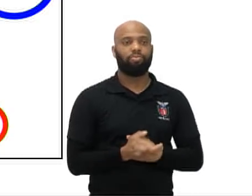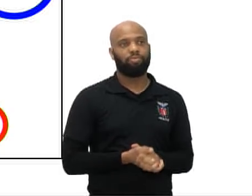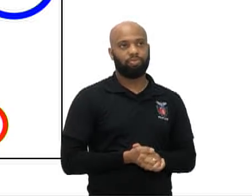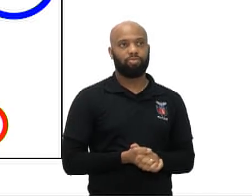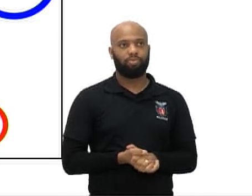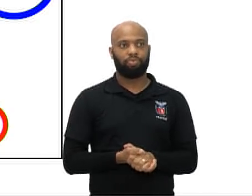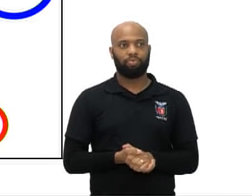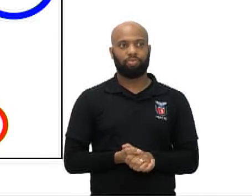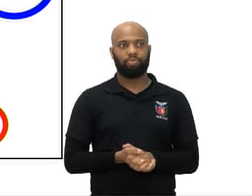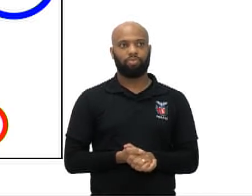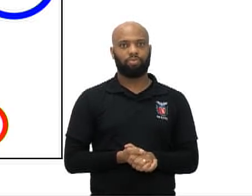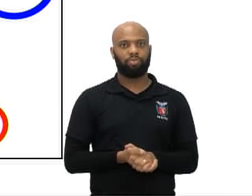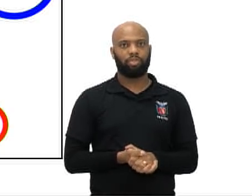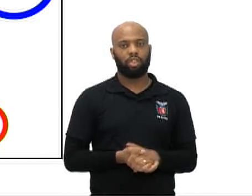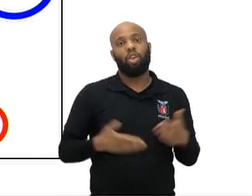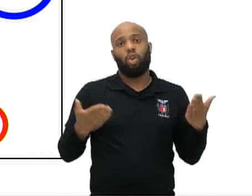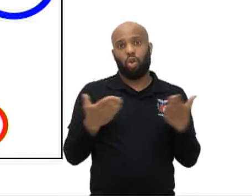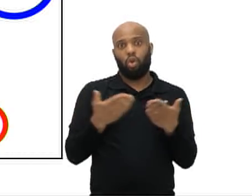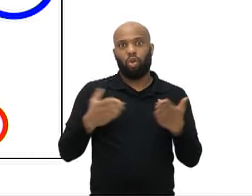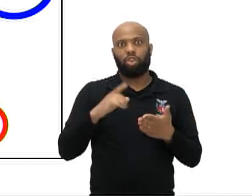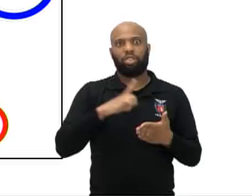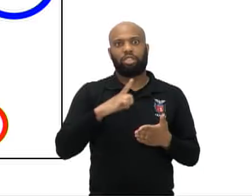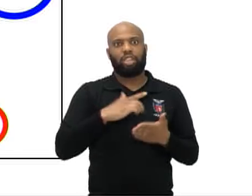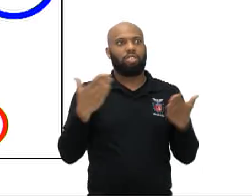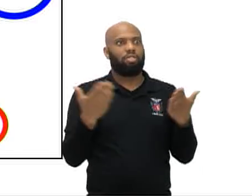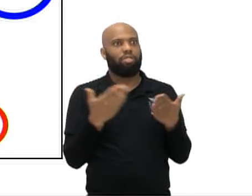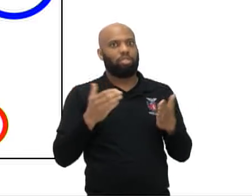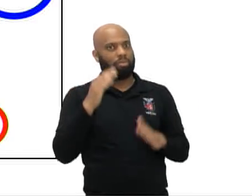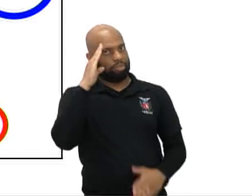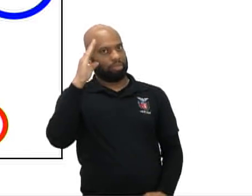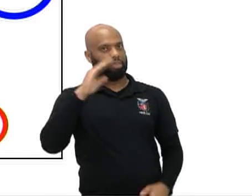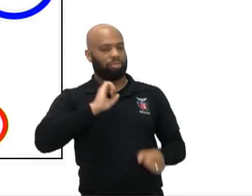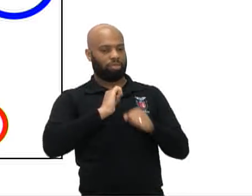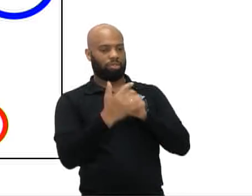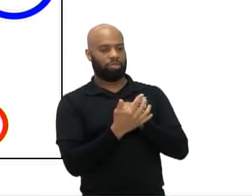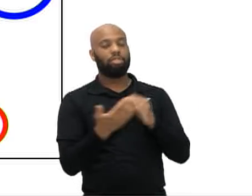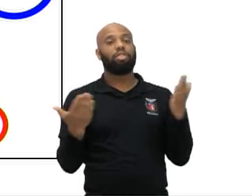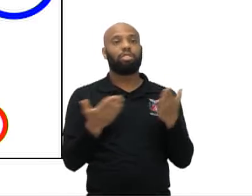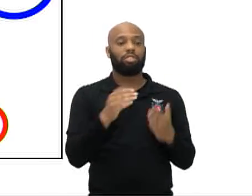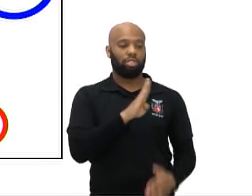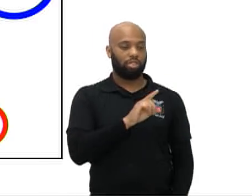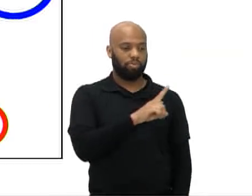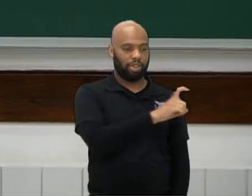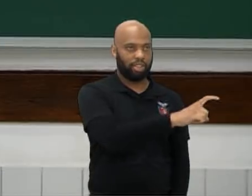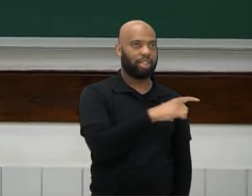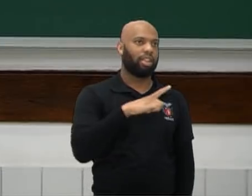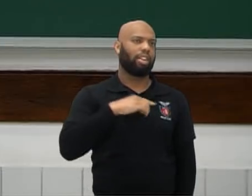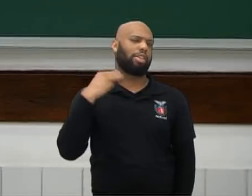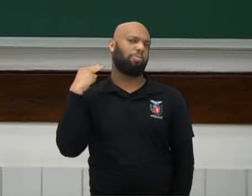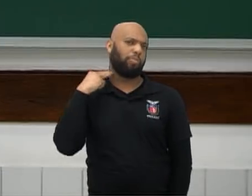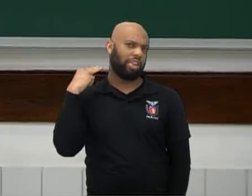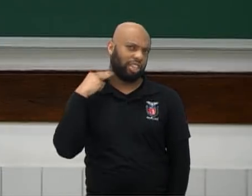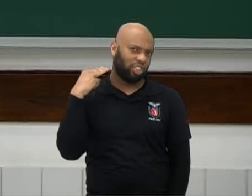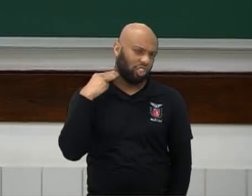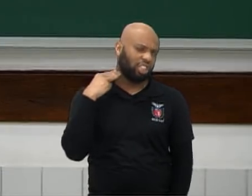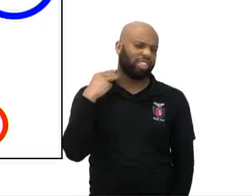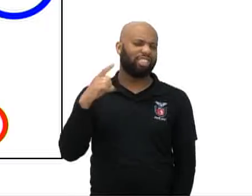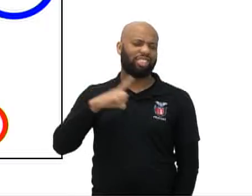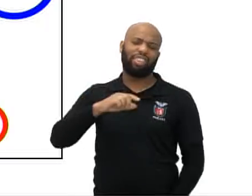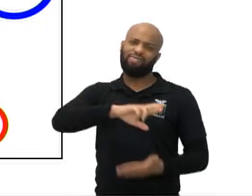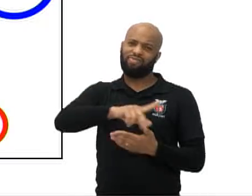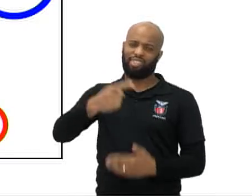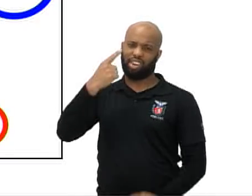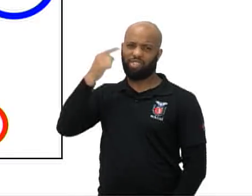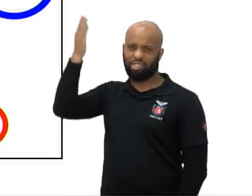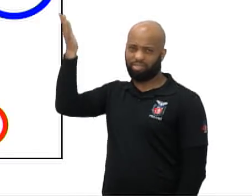e o coronavírus, nosso inimigo público número 1. Bactérias, meningite, tuberculose,